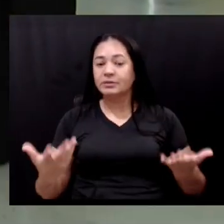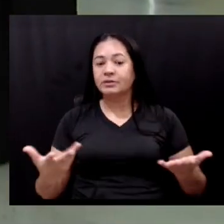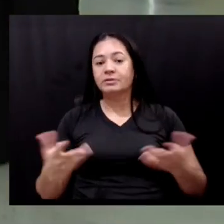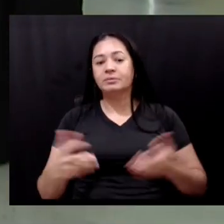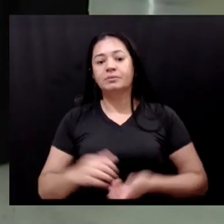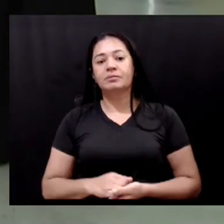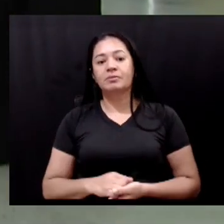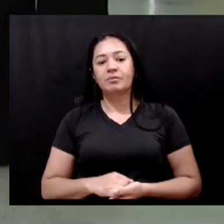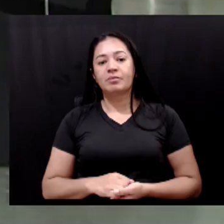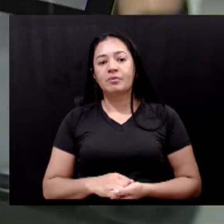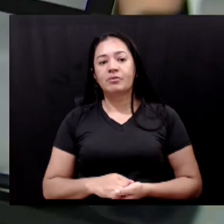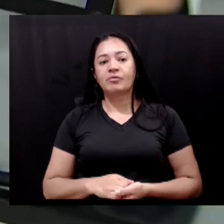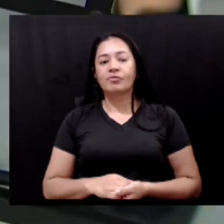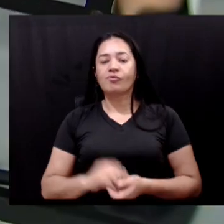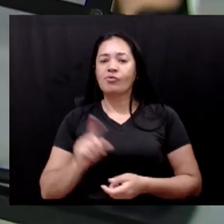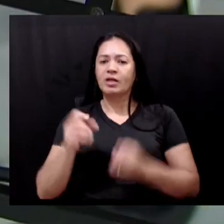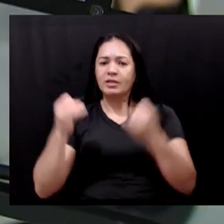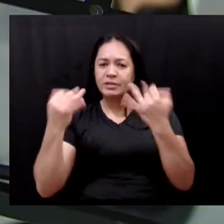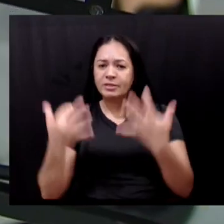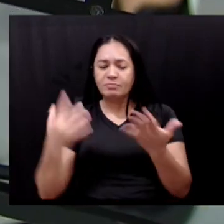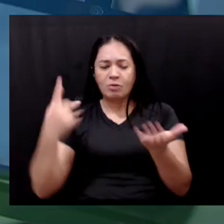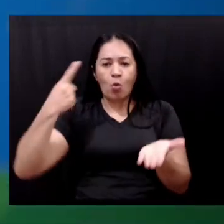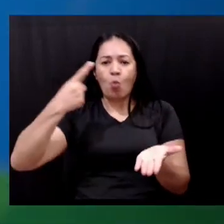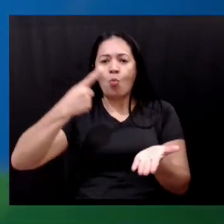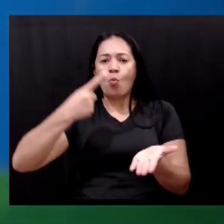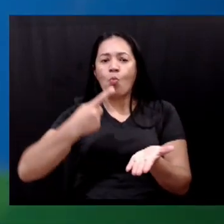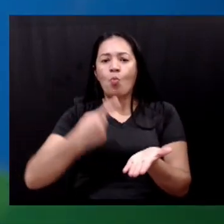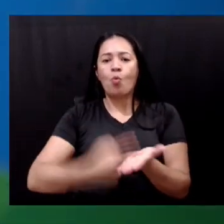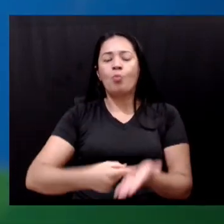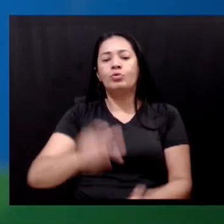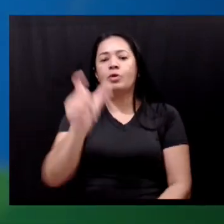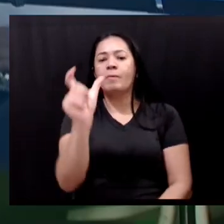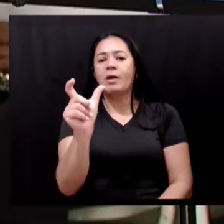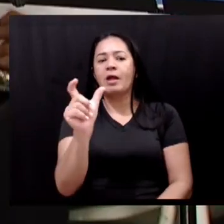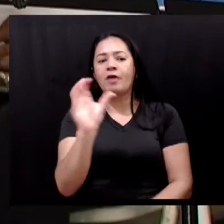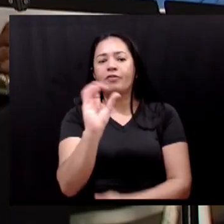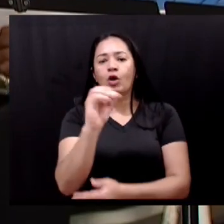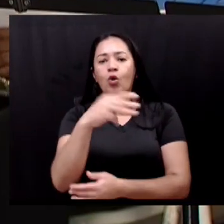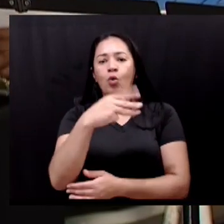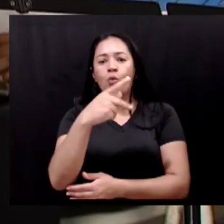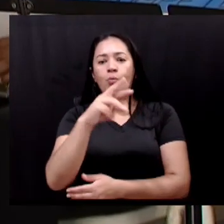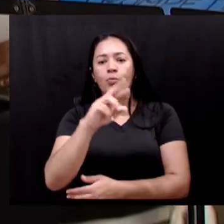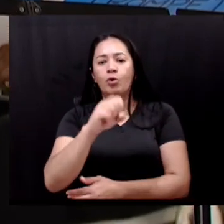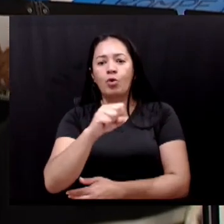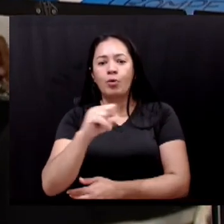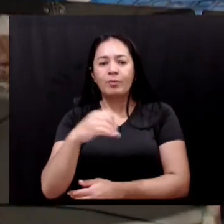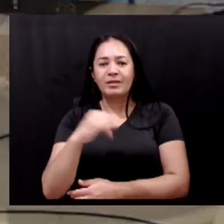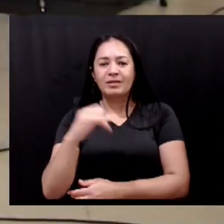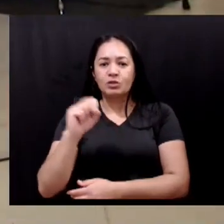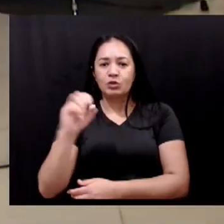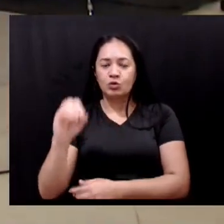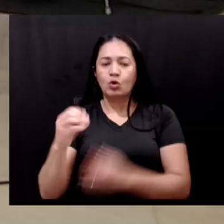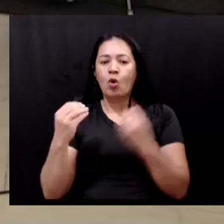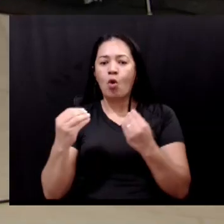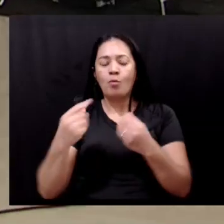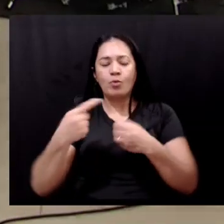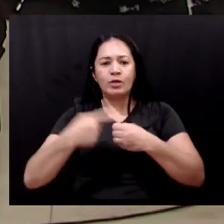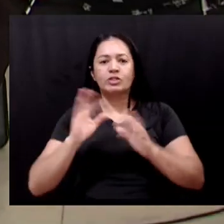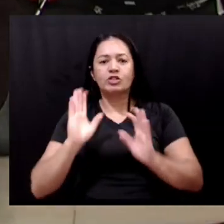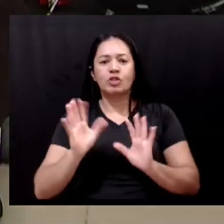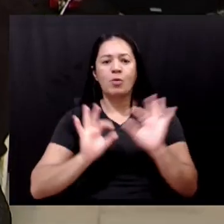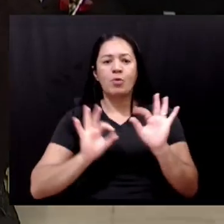palavra compromisso e é isso que Campinas vem fazendo. De que forma a cidade tem se preparado para os impactos da